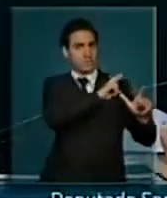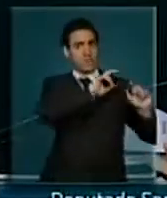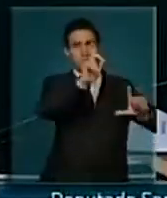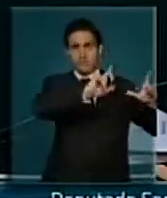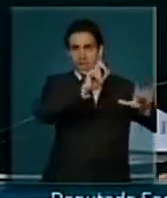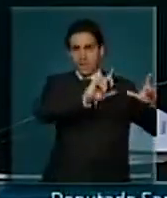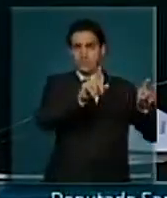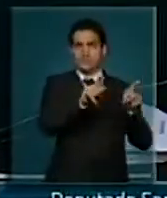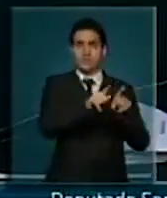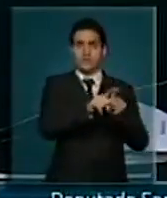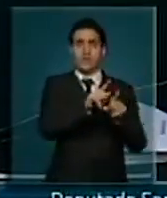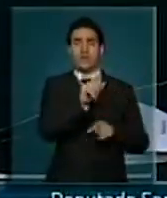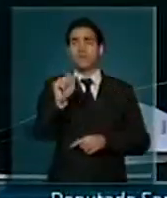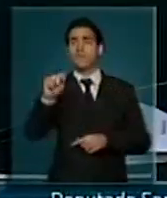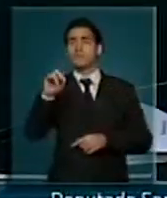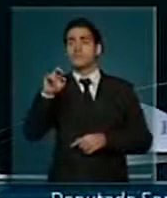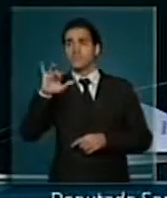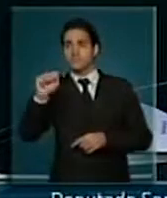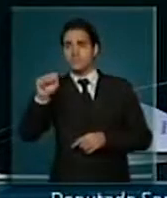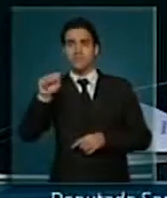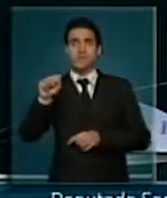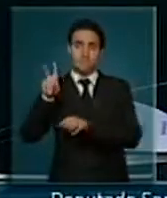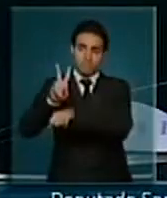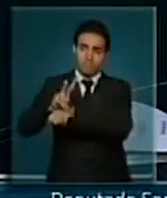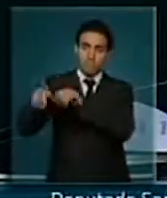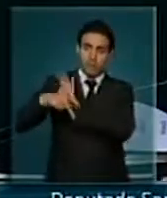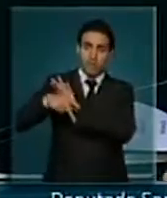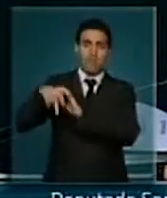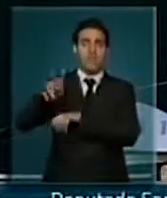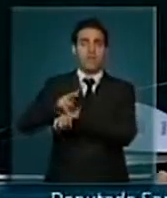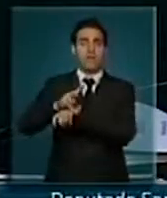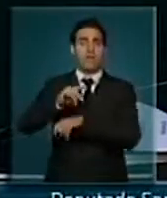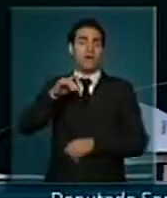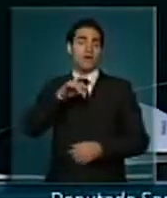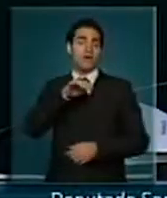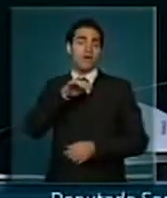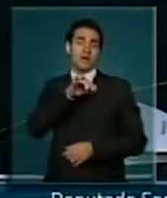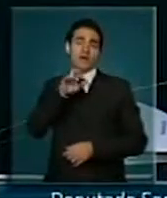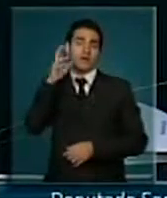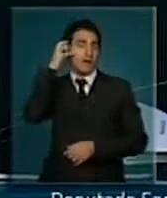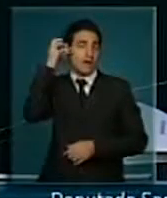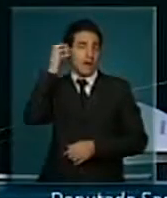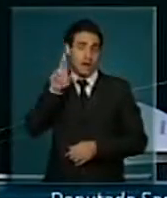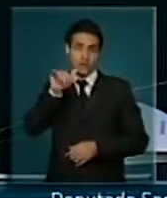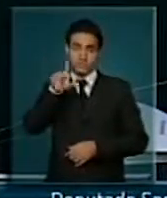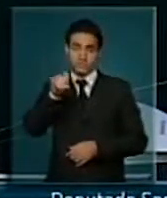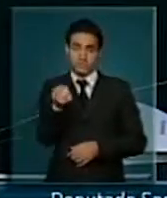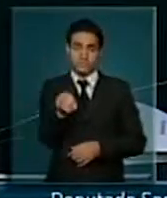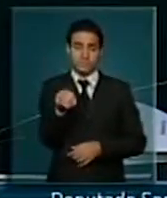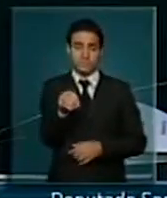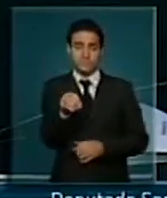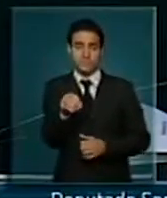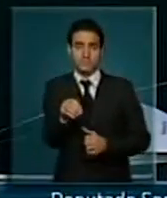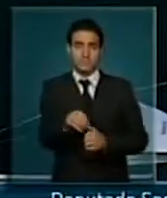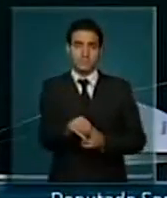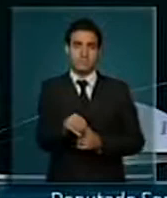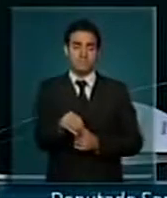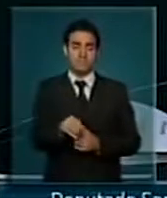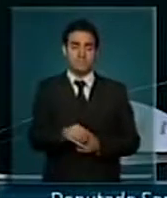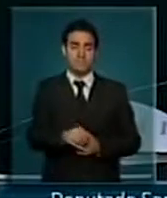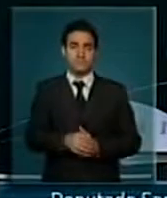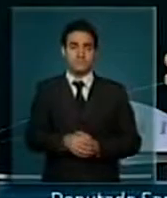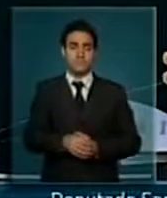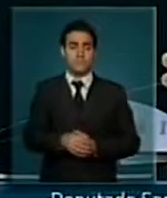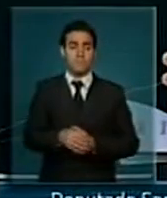e essa agência reguladora seria a agência fiscalizadora das emissoras de rádio e